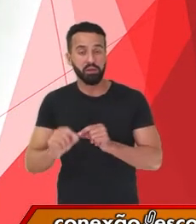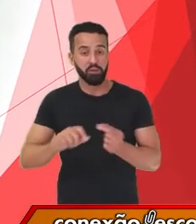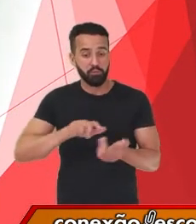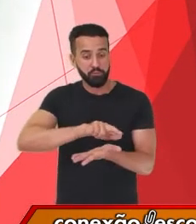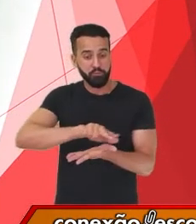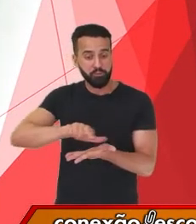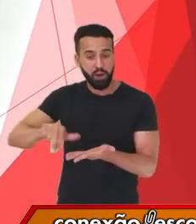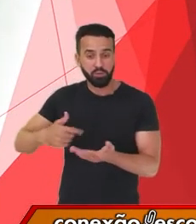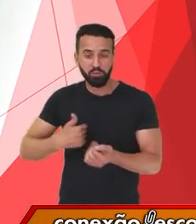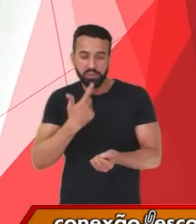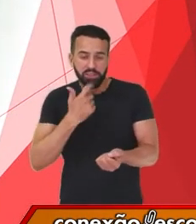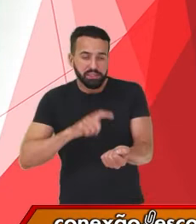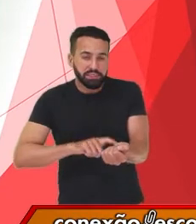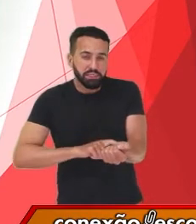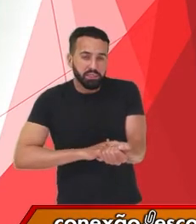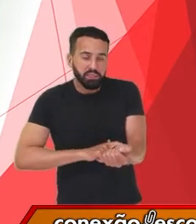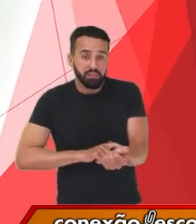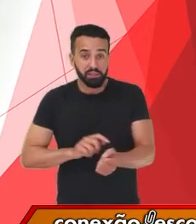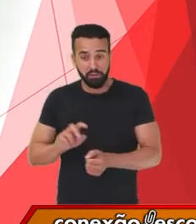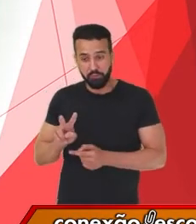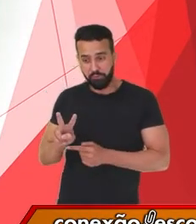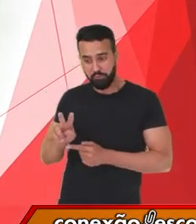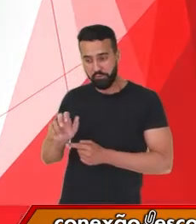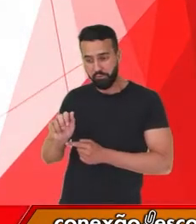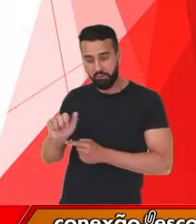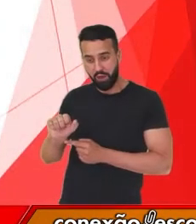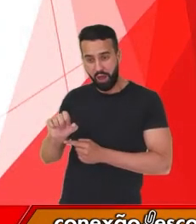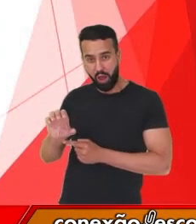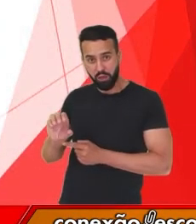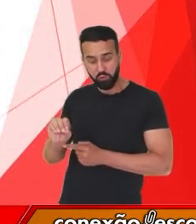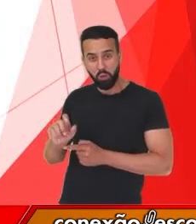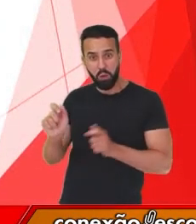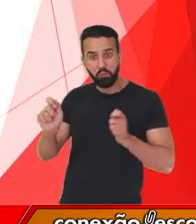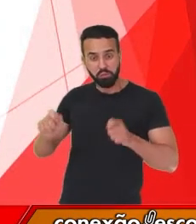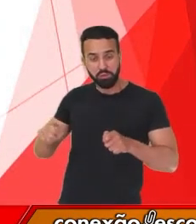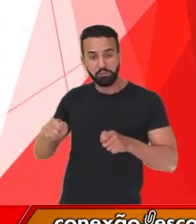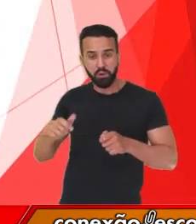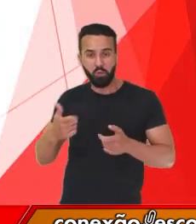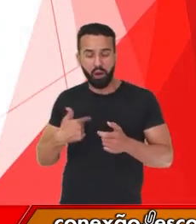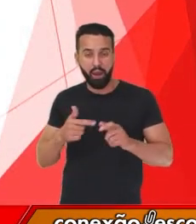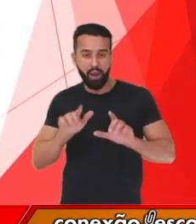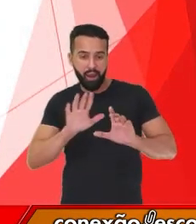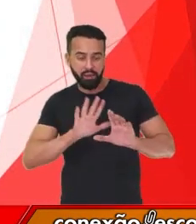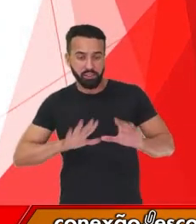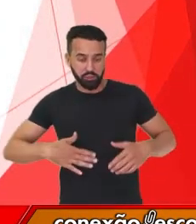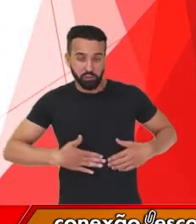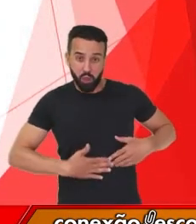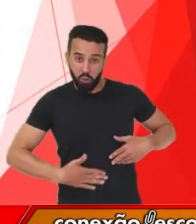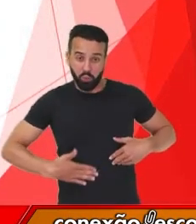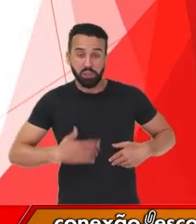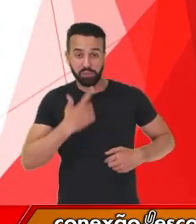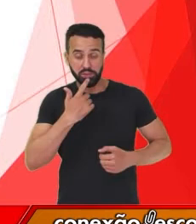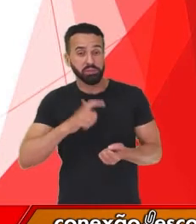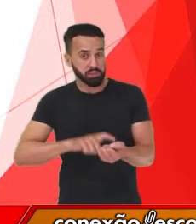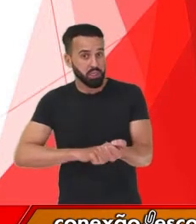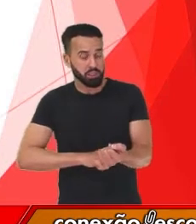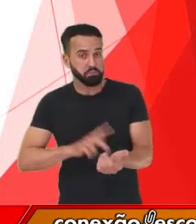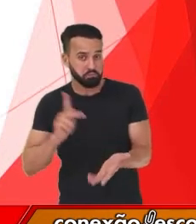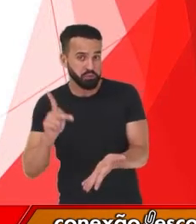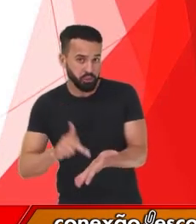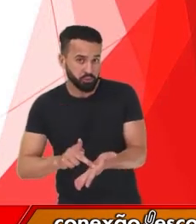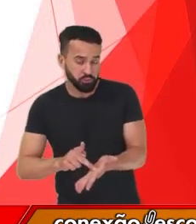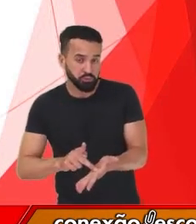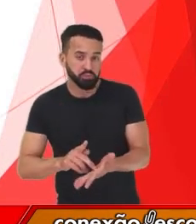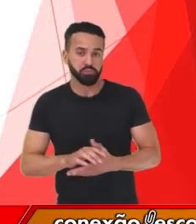vasos sanguíneos ali, para que essa região fique mais irrigada de sangue mesmo, viu? E